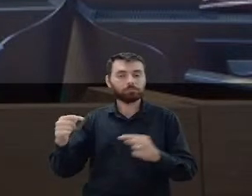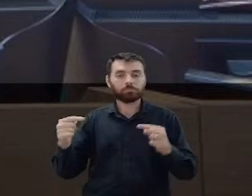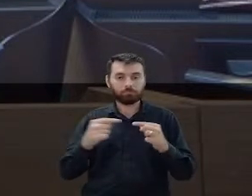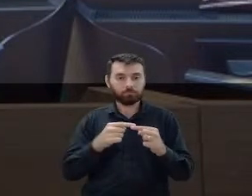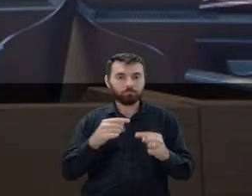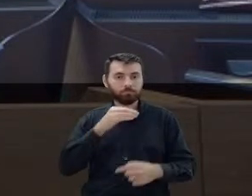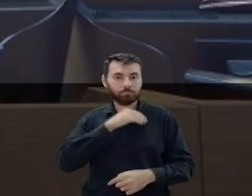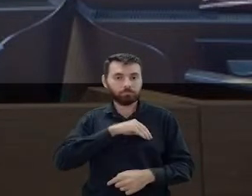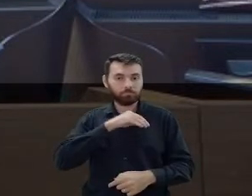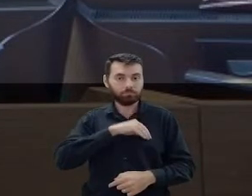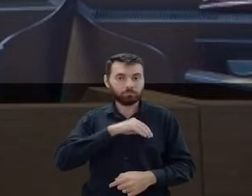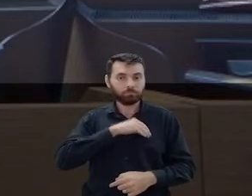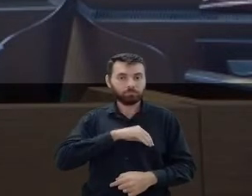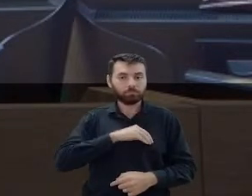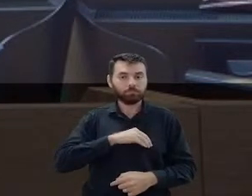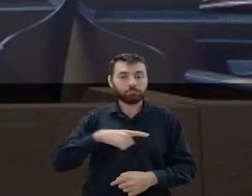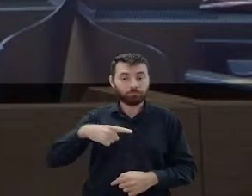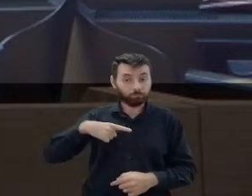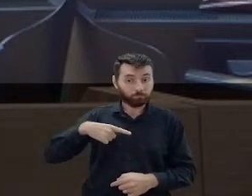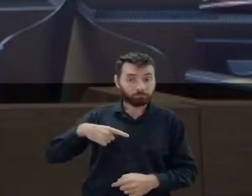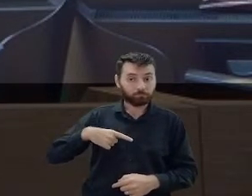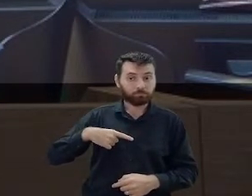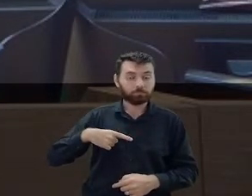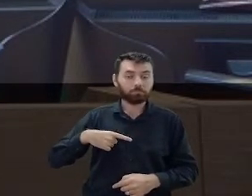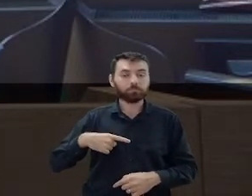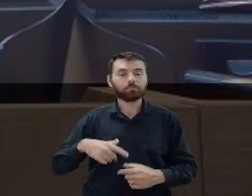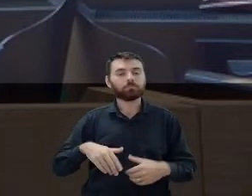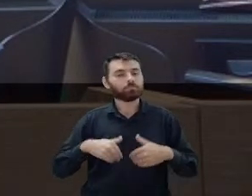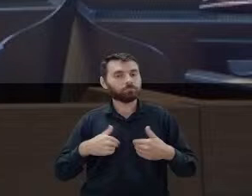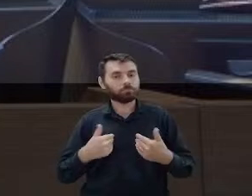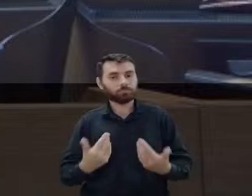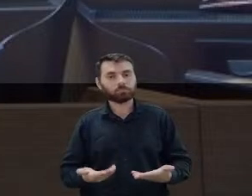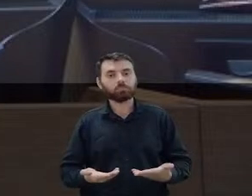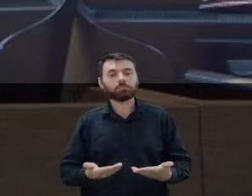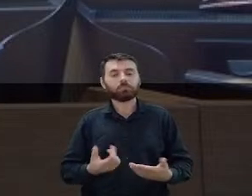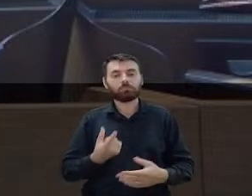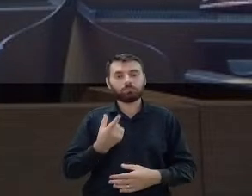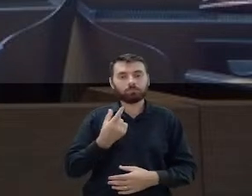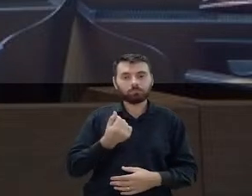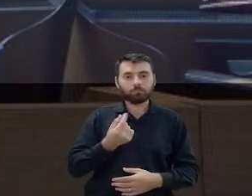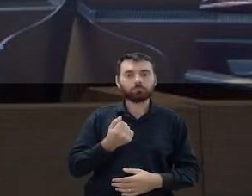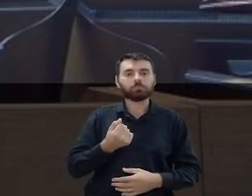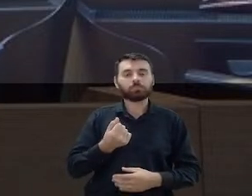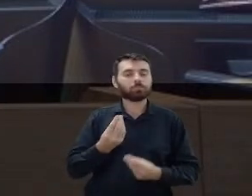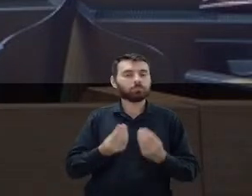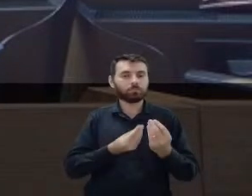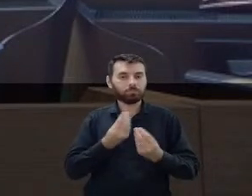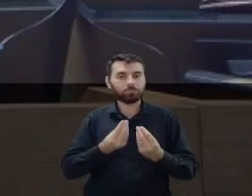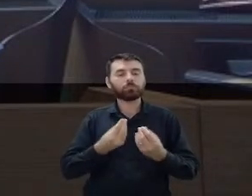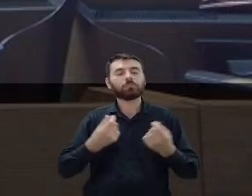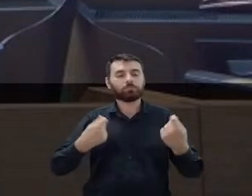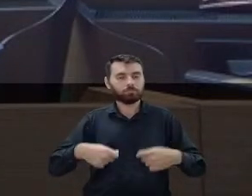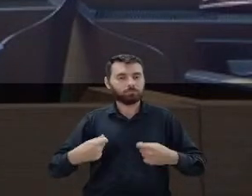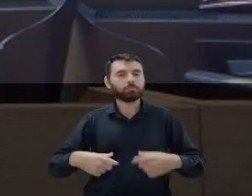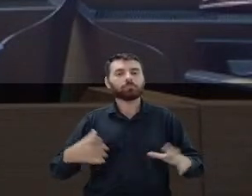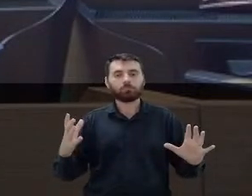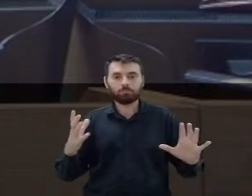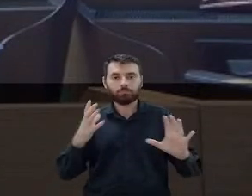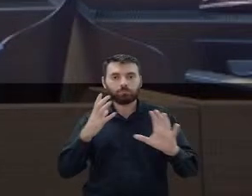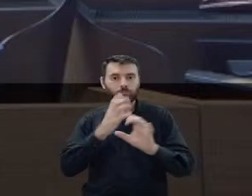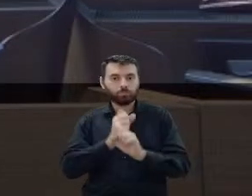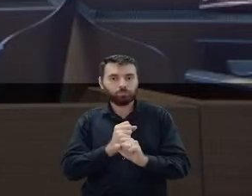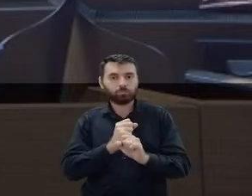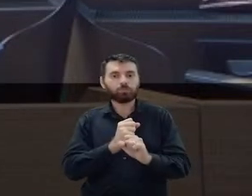sexta alimentação e 13ª sexta, referidos valores deverão compor a barra de cálculo das incidências